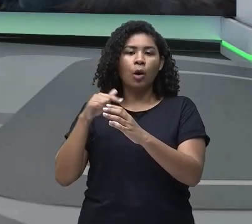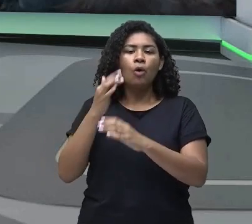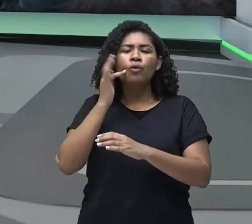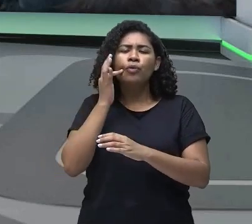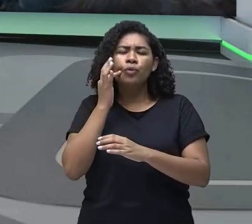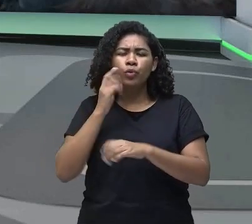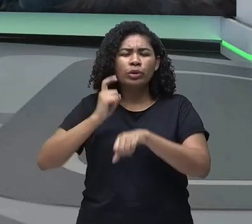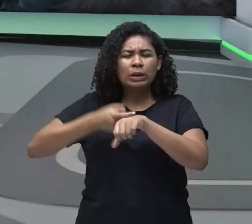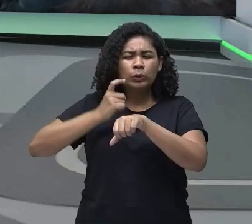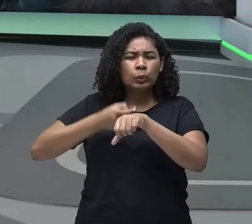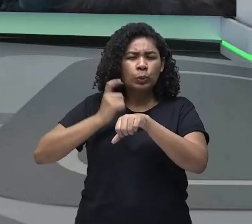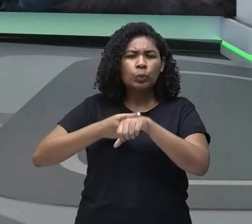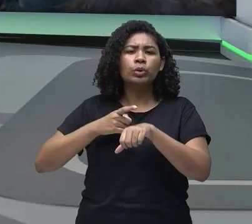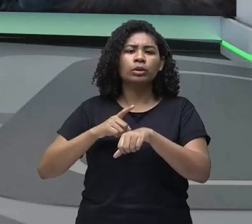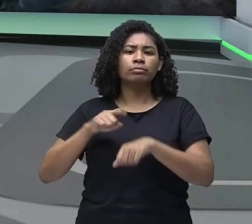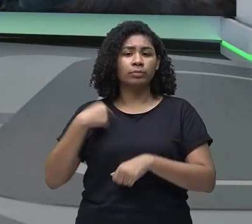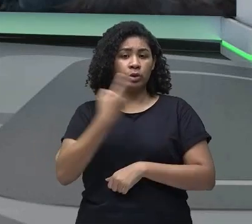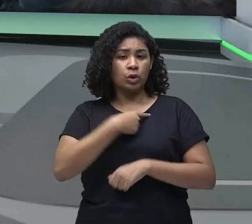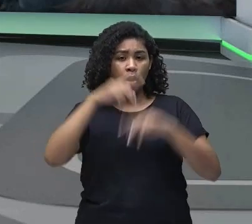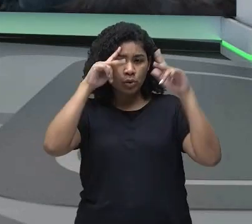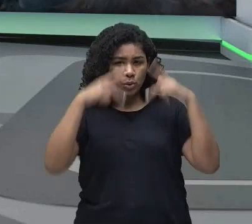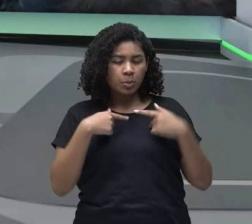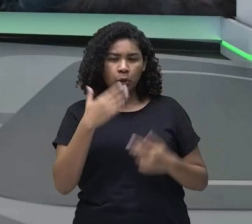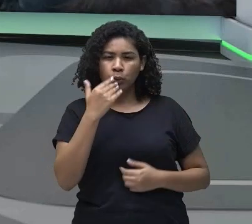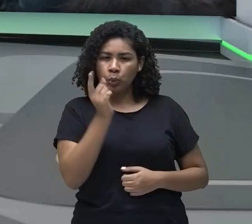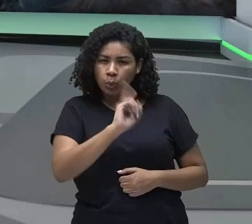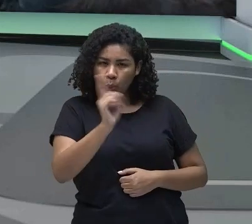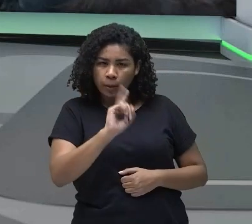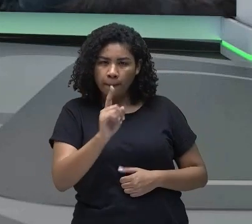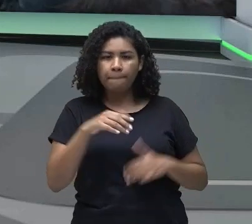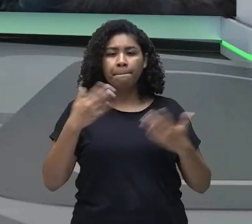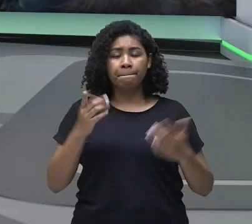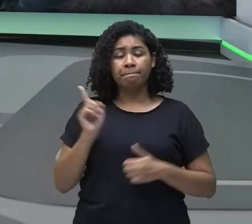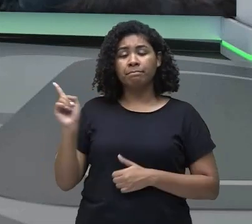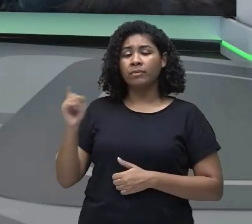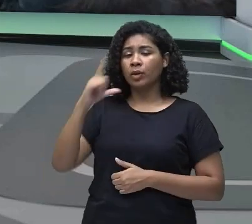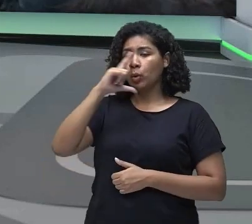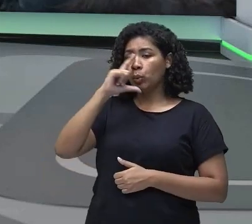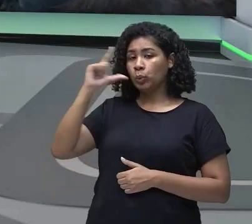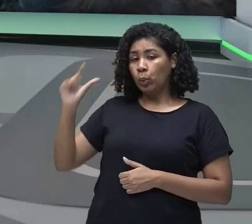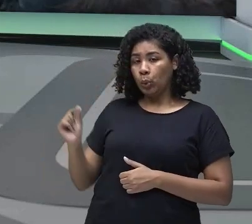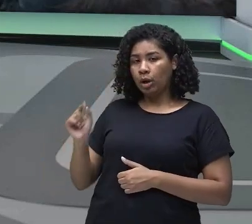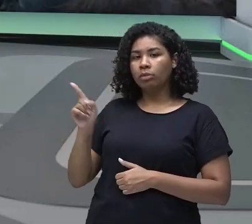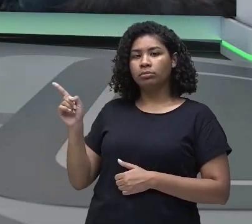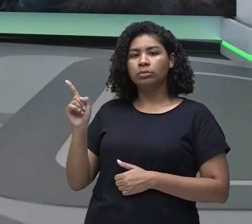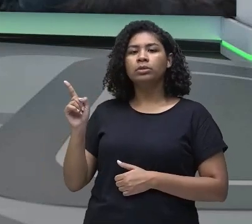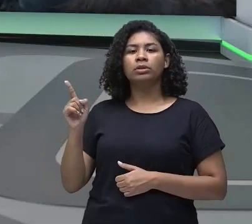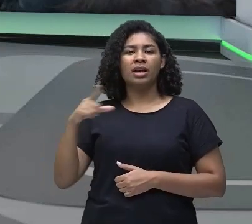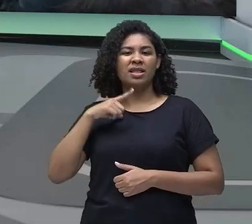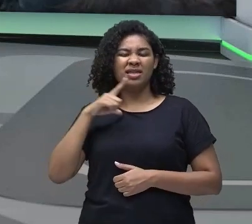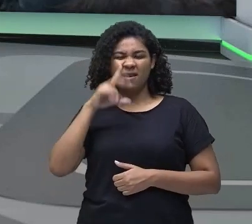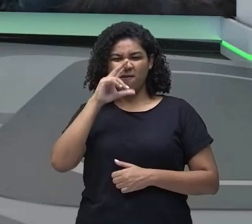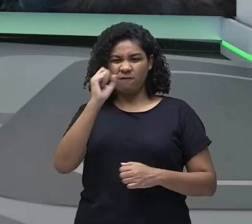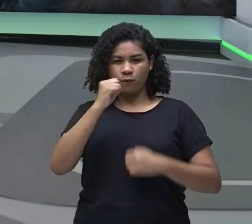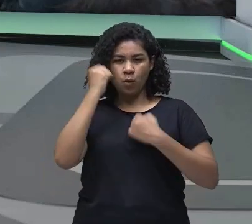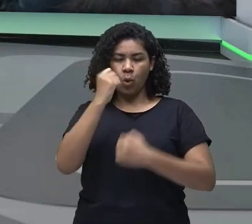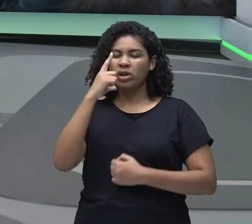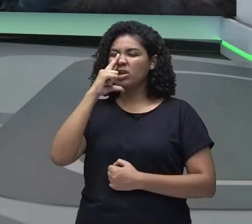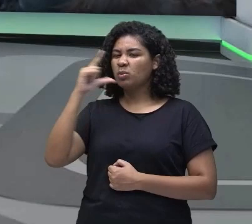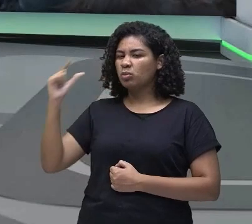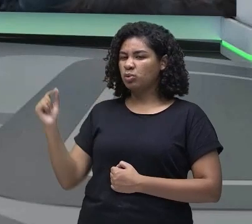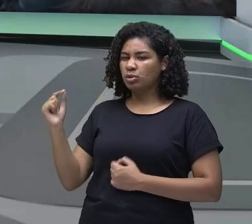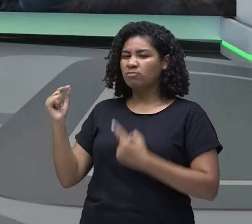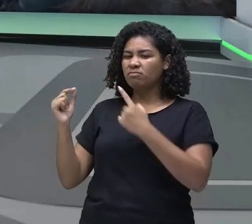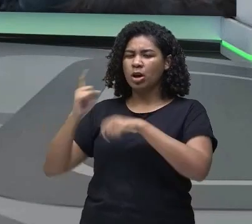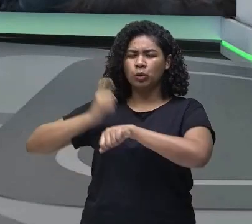outras árvores que nós, humanos, não comemos, o tucano, ele, como tem uma força no bico, ele